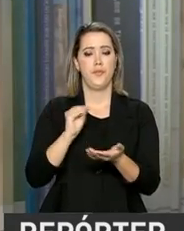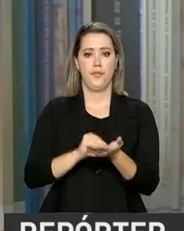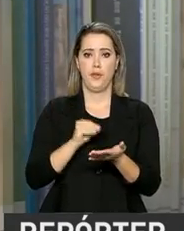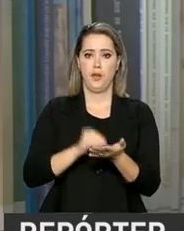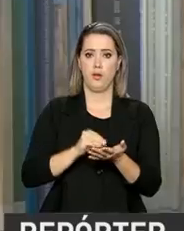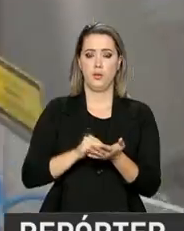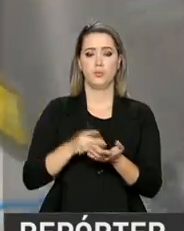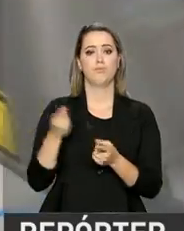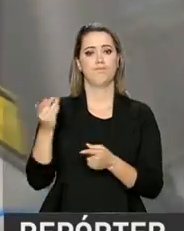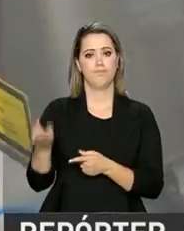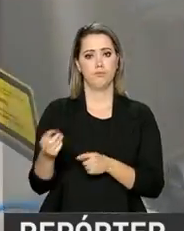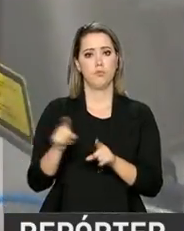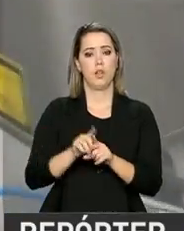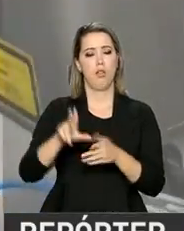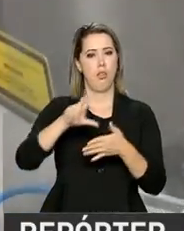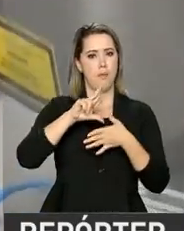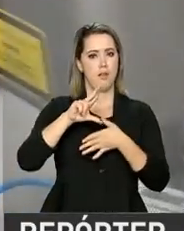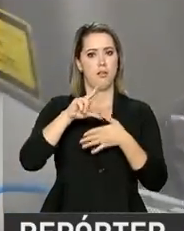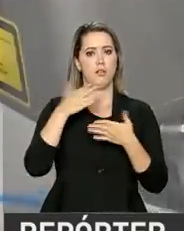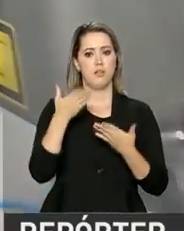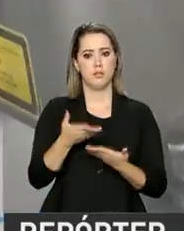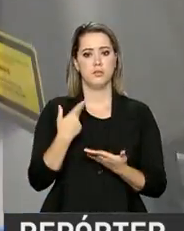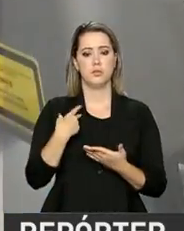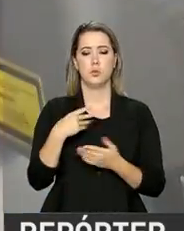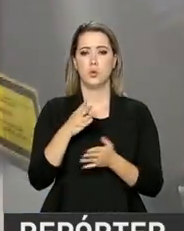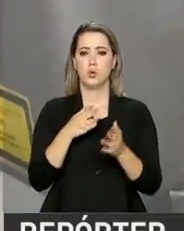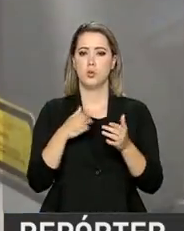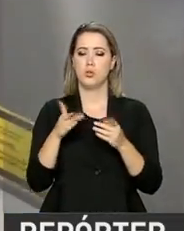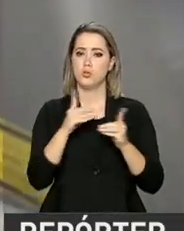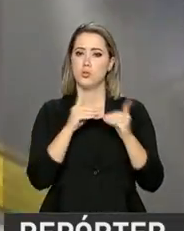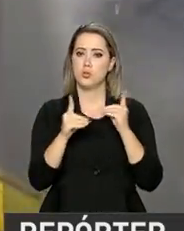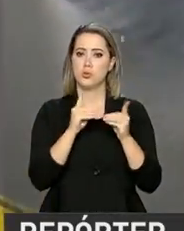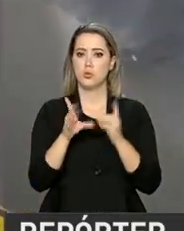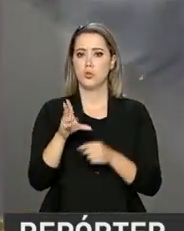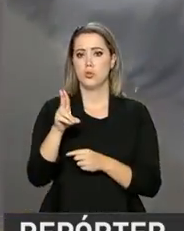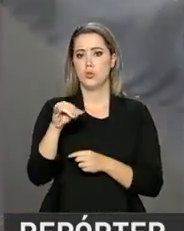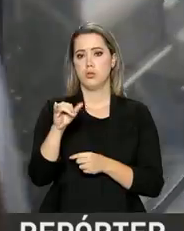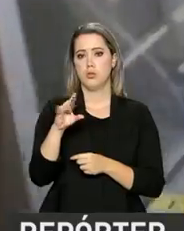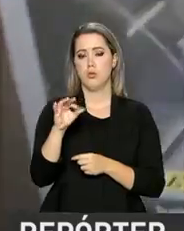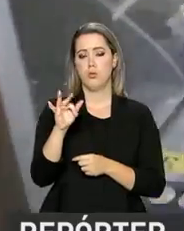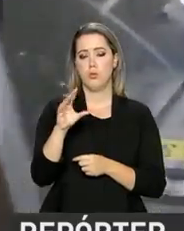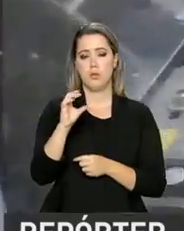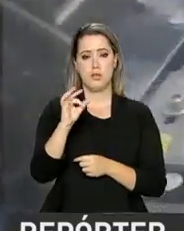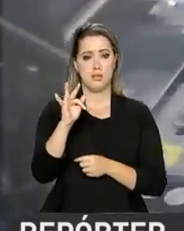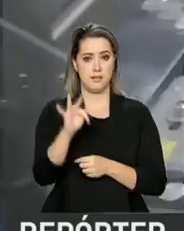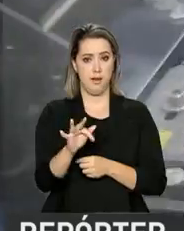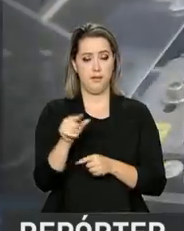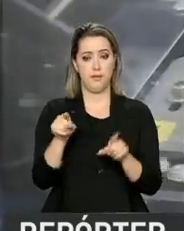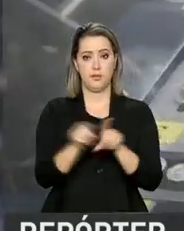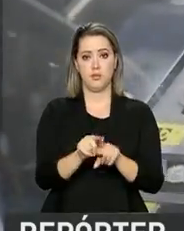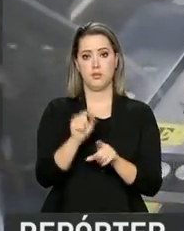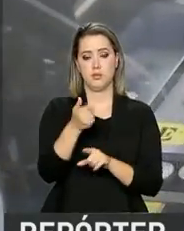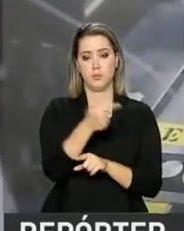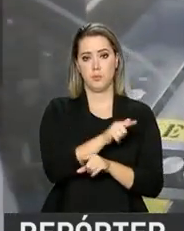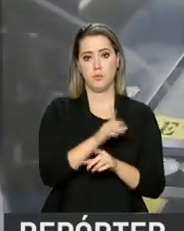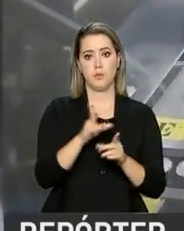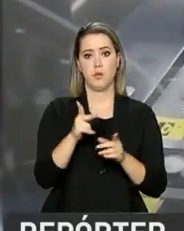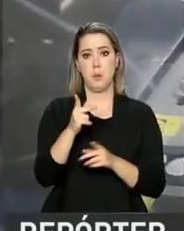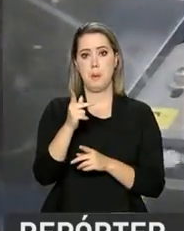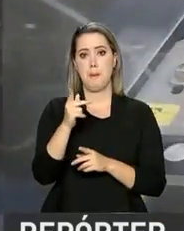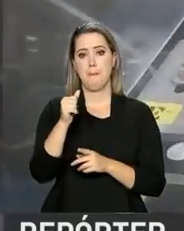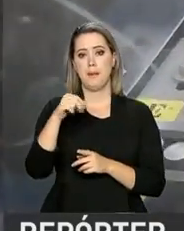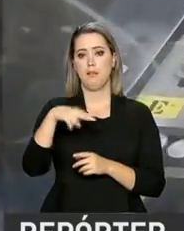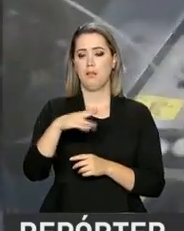temos problemas na América Latina nós discutimos com as nações unidas principalmente com Unicef organização Panamericana de saúde e Organização Mundial de